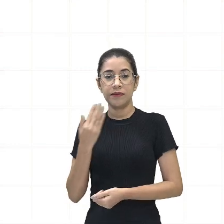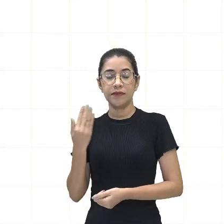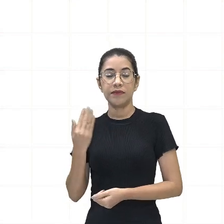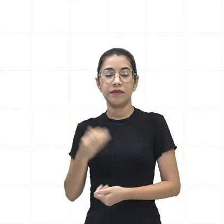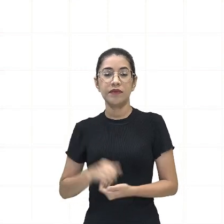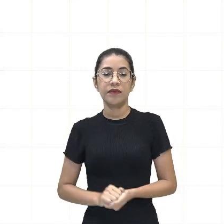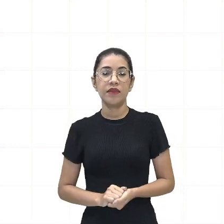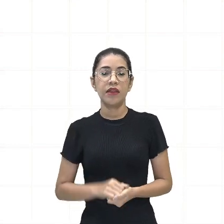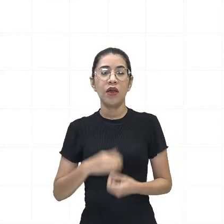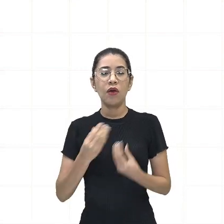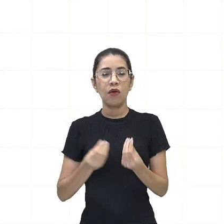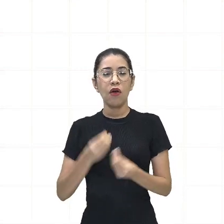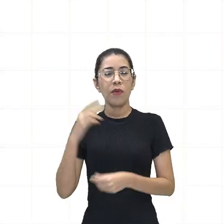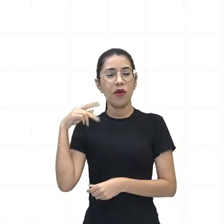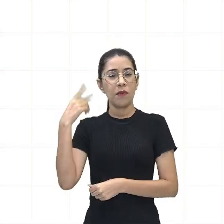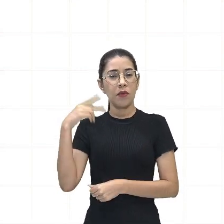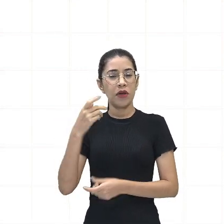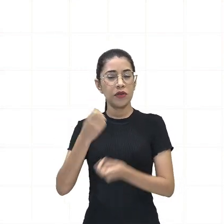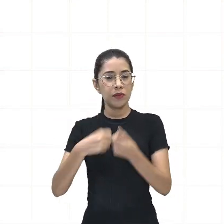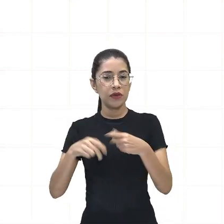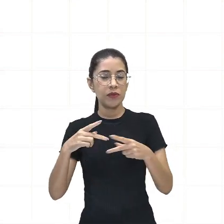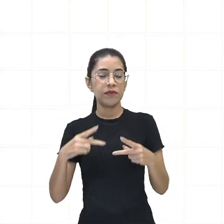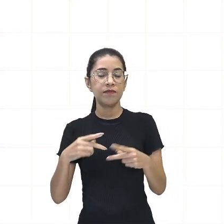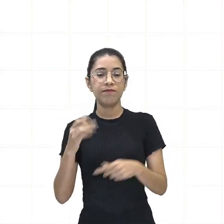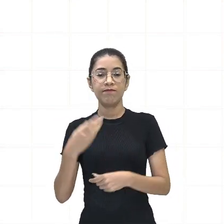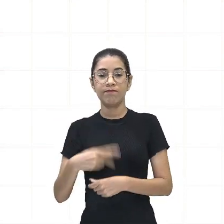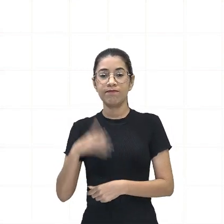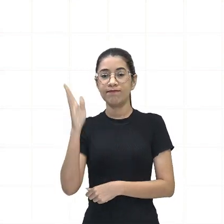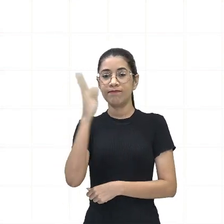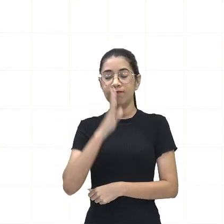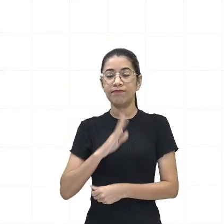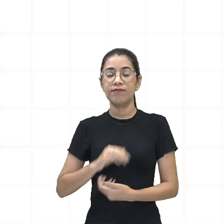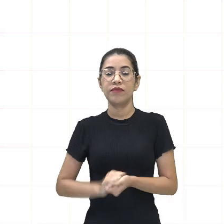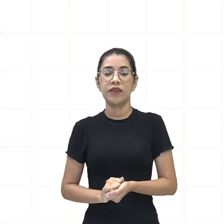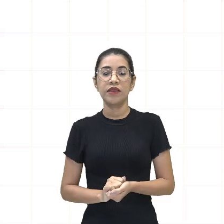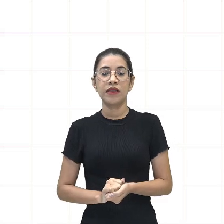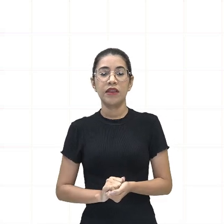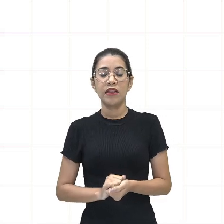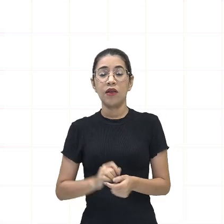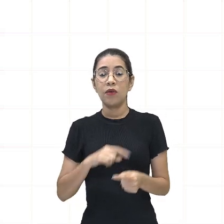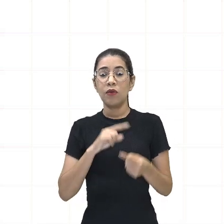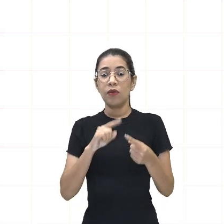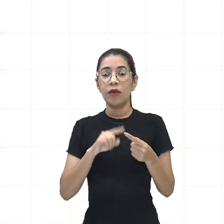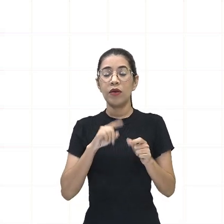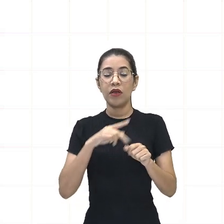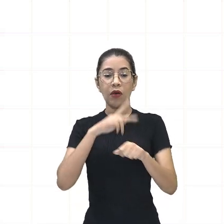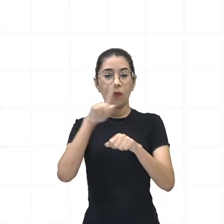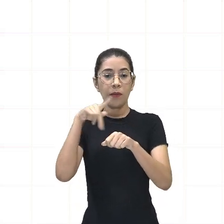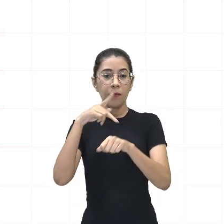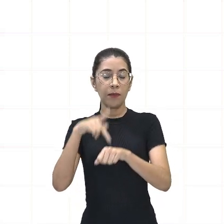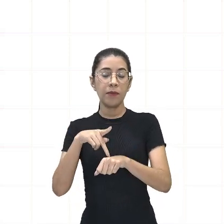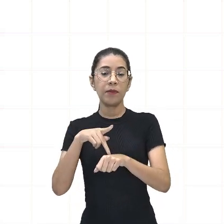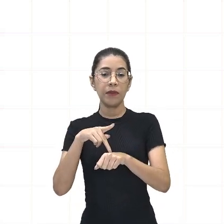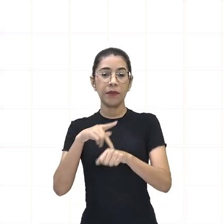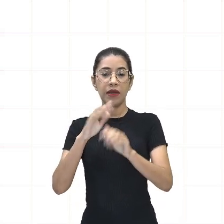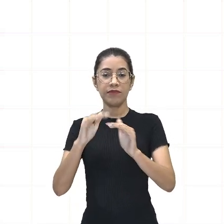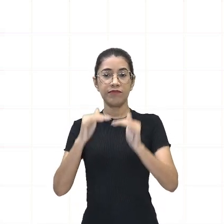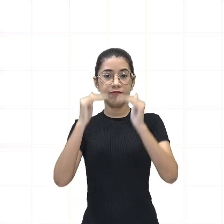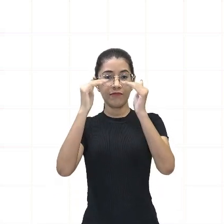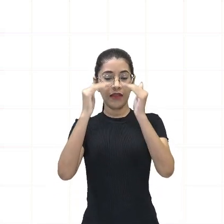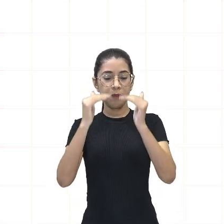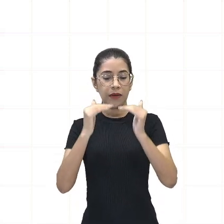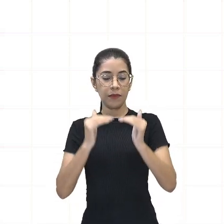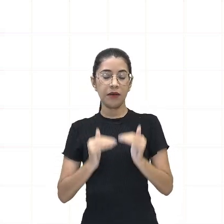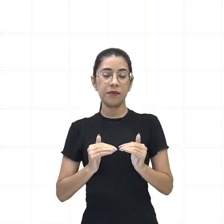divisão político-administrativa do Brasil, nós temos o nosso país, né? Então temos aqui a nossa hierarquia, com alguns